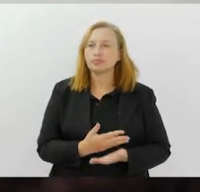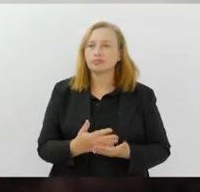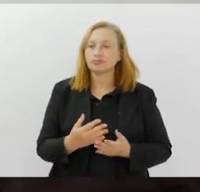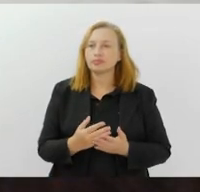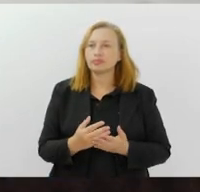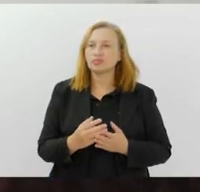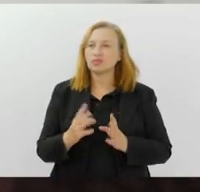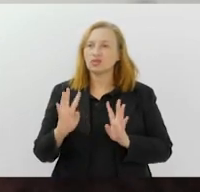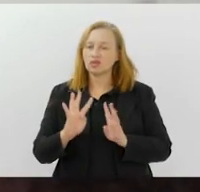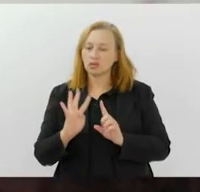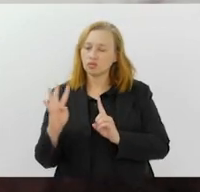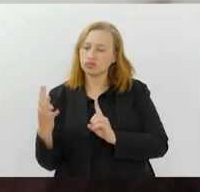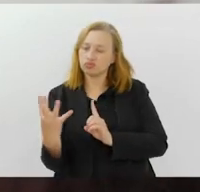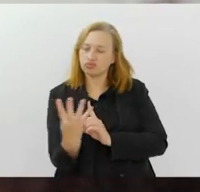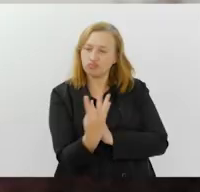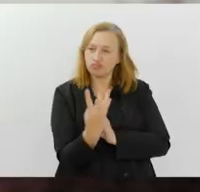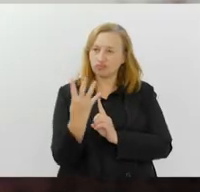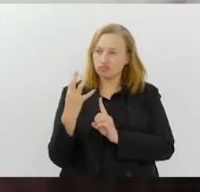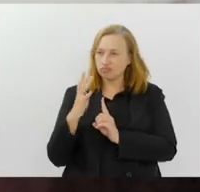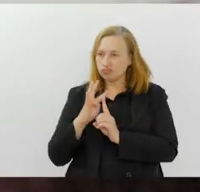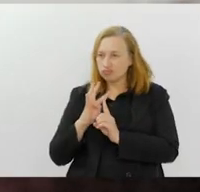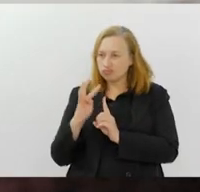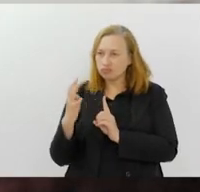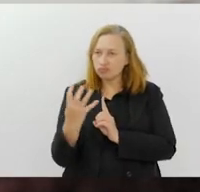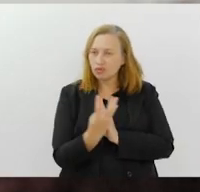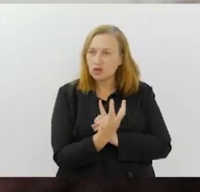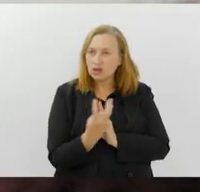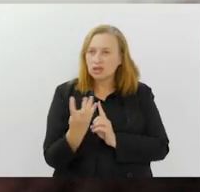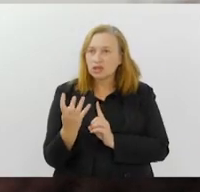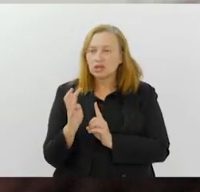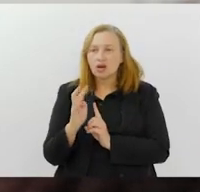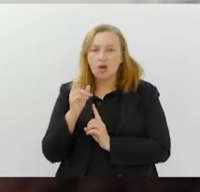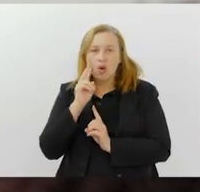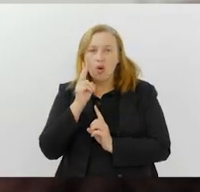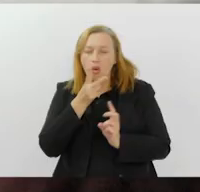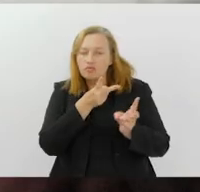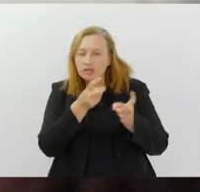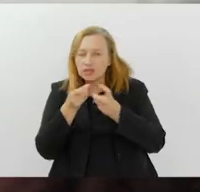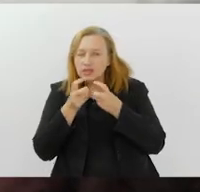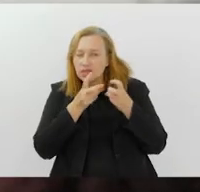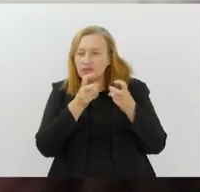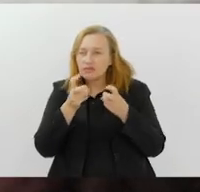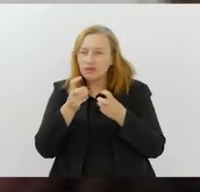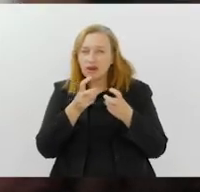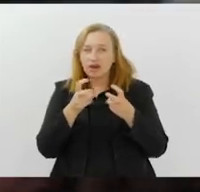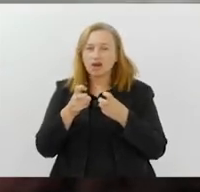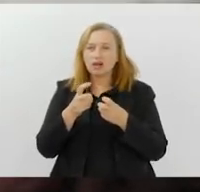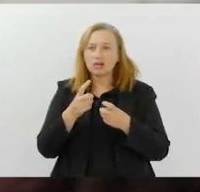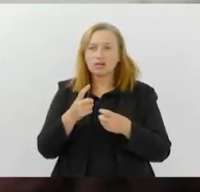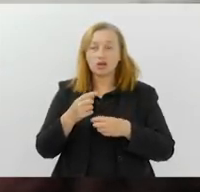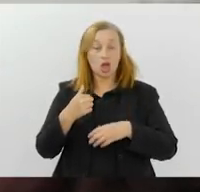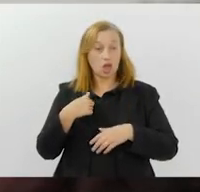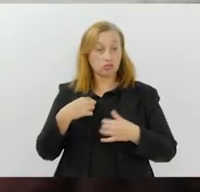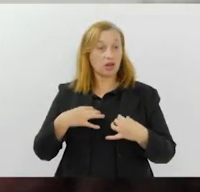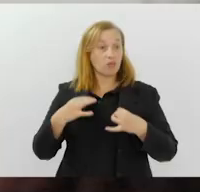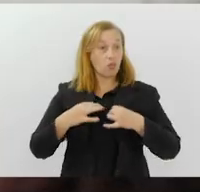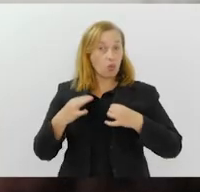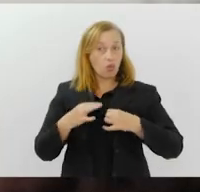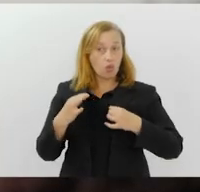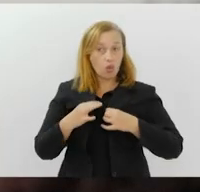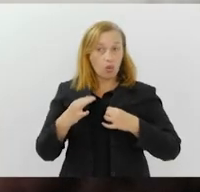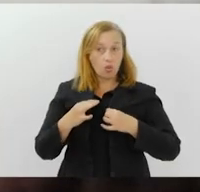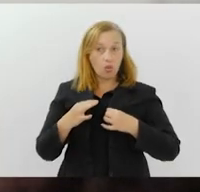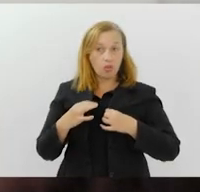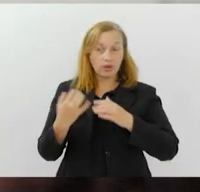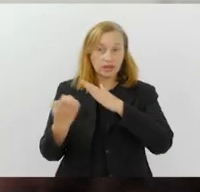me cercando dentro do evento olhando olhando o meu crachá eu estava com crachá eu estava com a vestimenta do evento